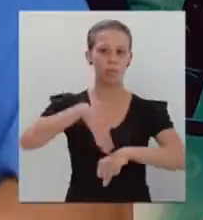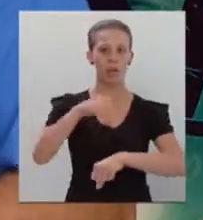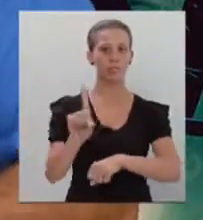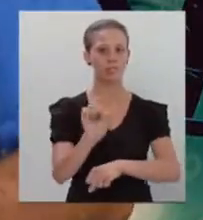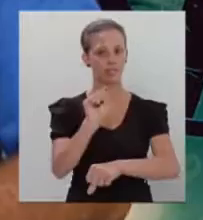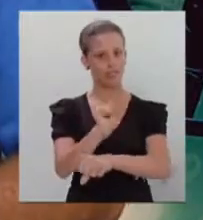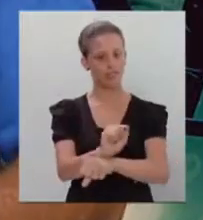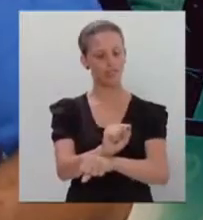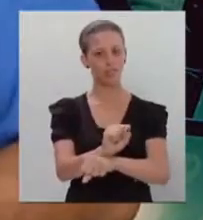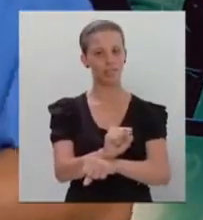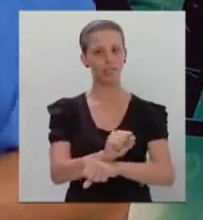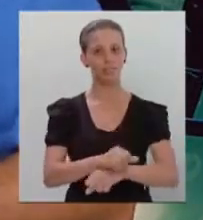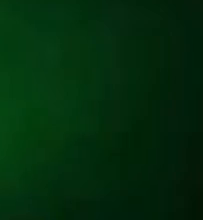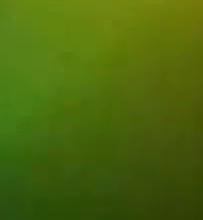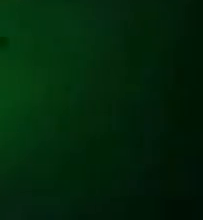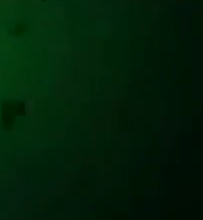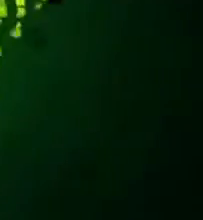muito mais, não saia daí!